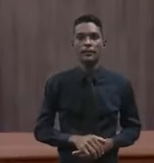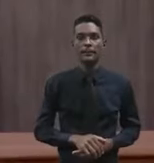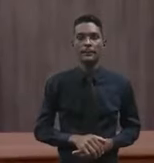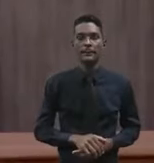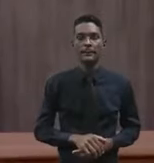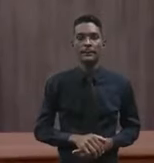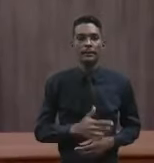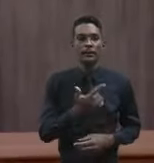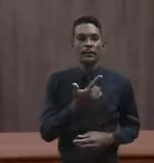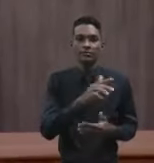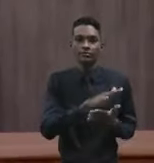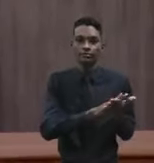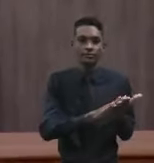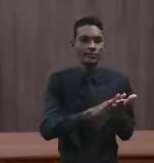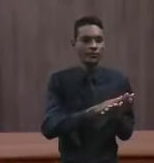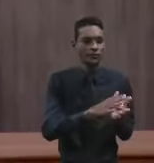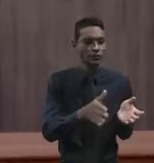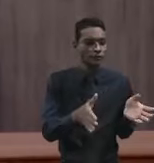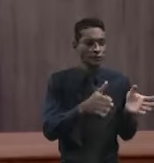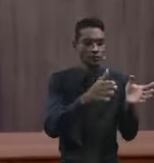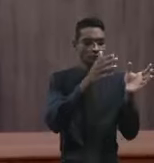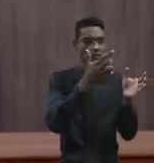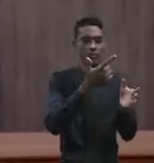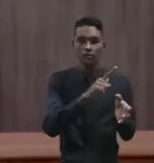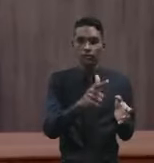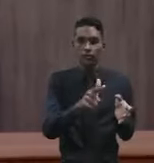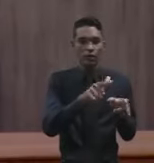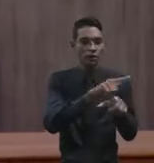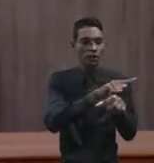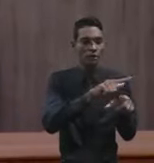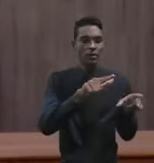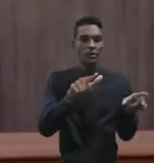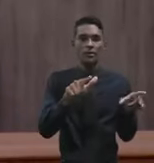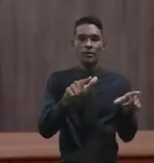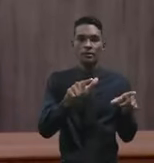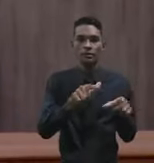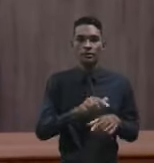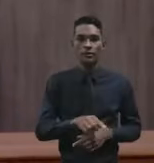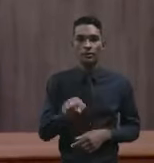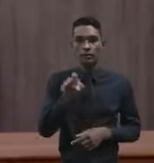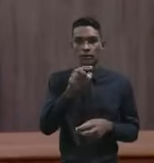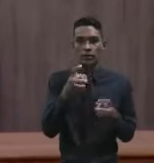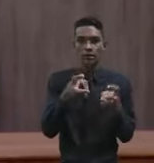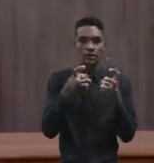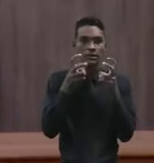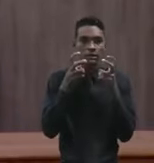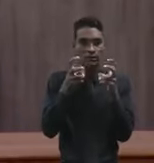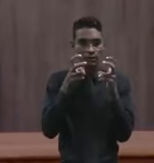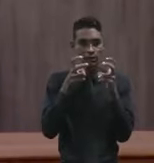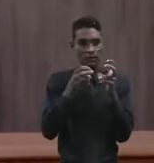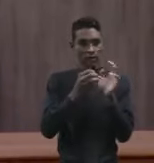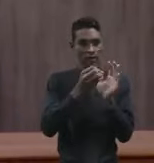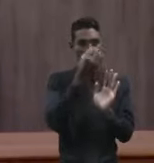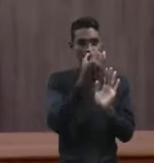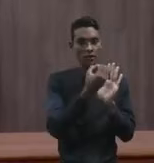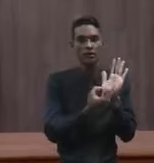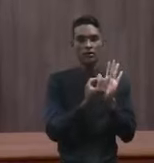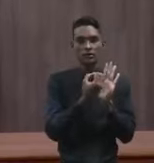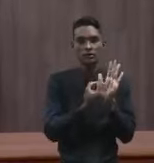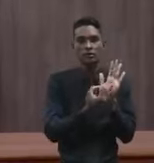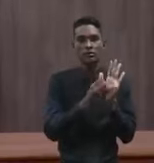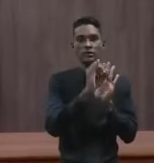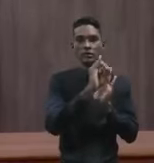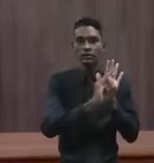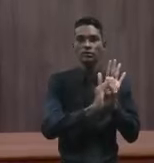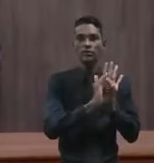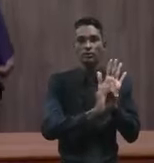Sem forma e vazia. Quando você observa essa expressão que eu coloquei até aí na introdução, nesse texto